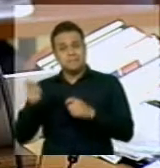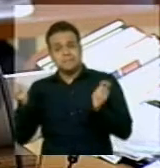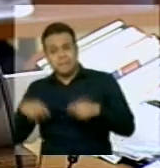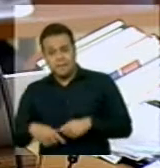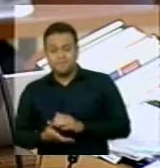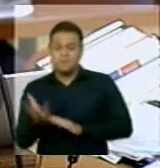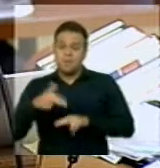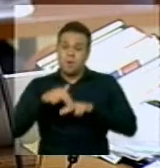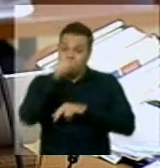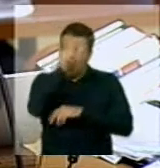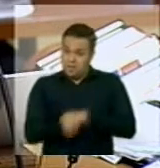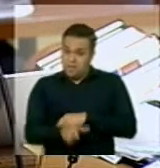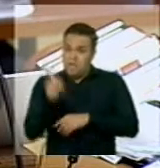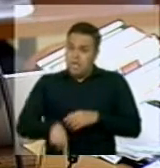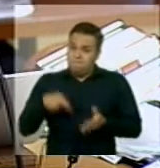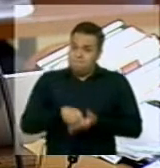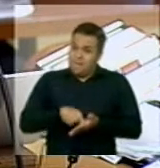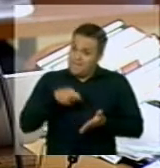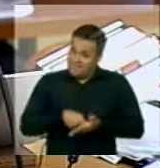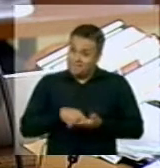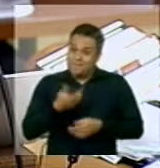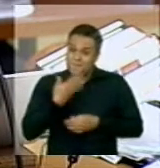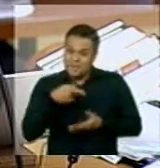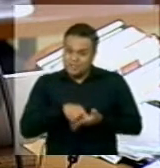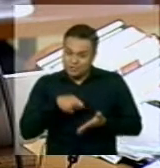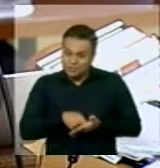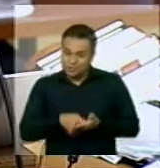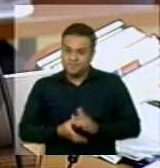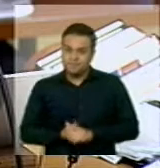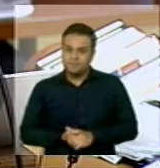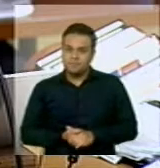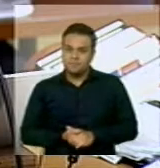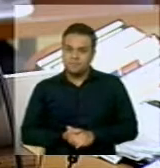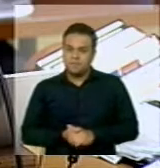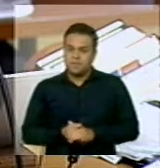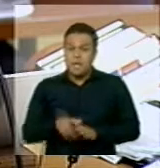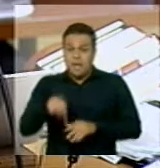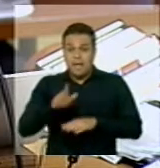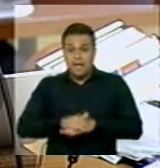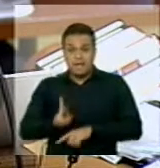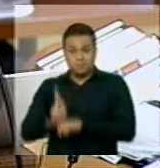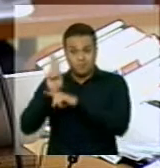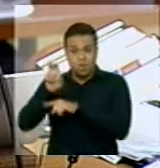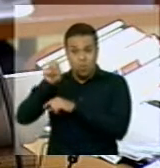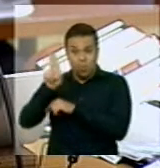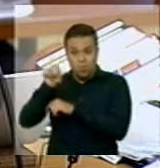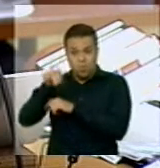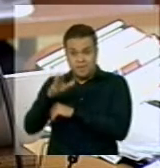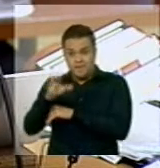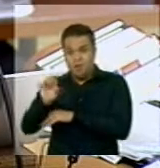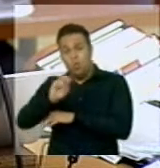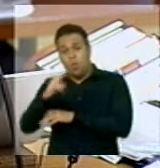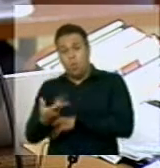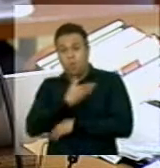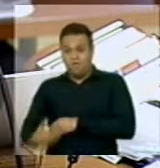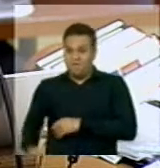isso. Vossa Excelência aqui exige ou deseja que a União ou que o governo federal não se demita